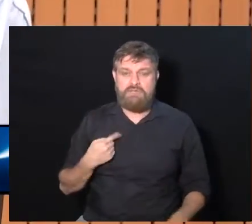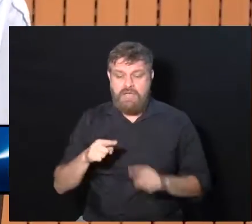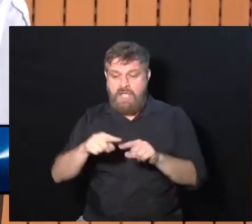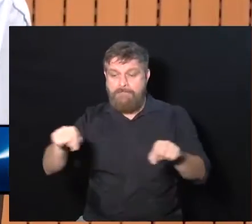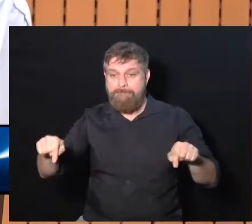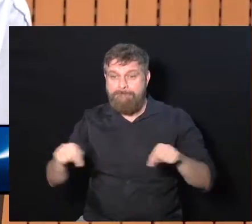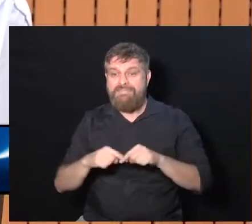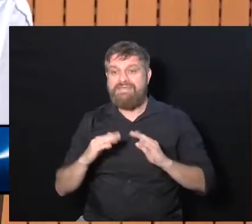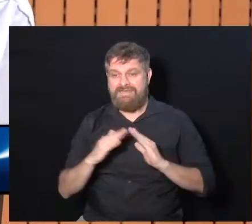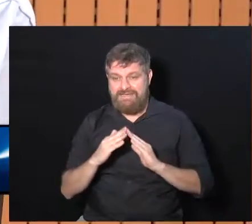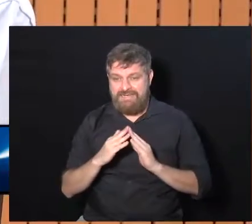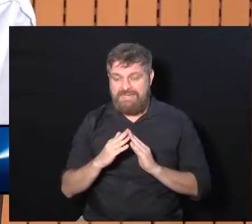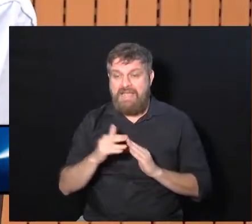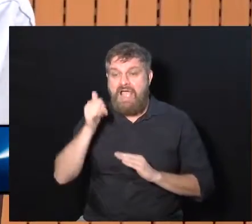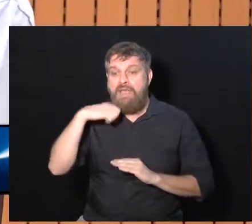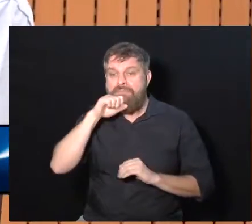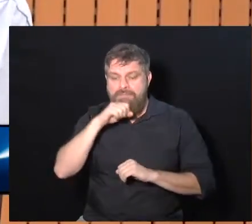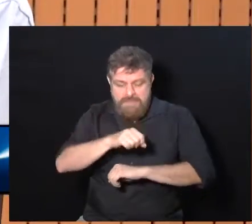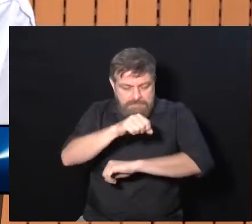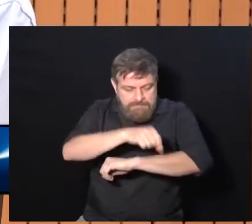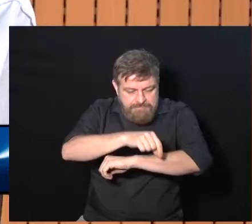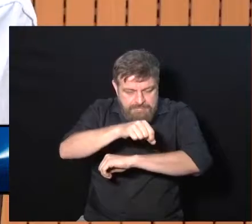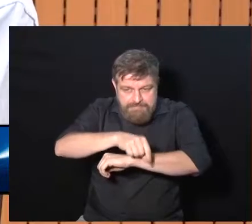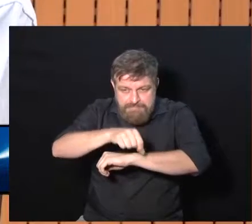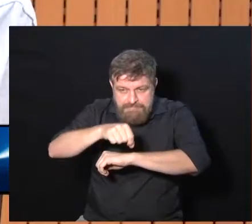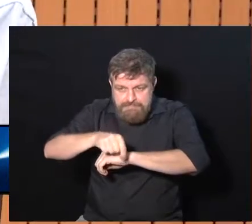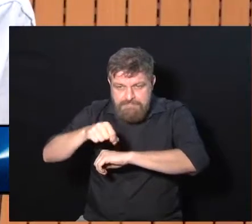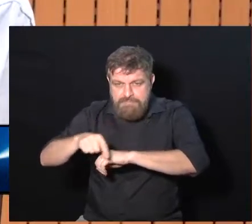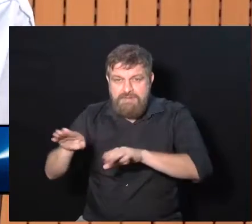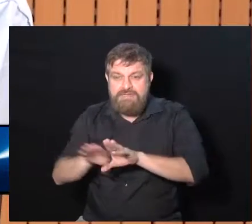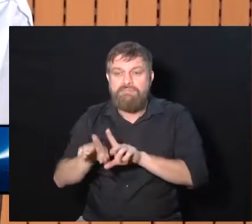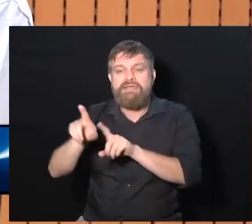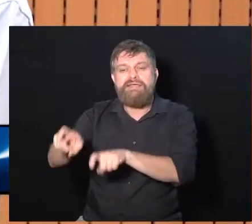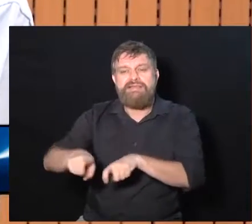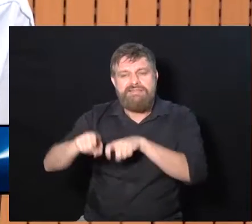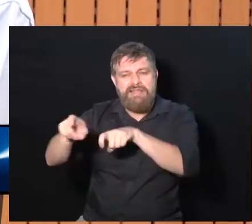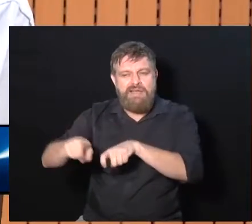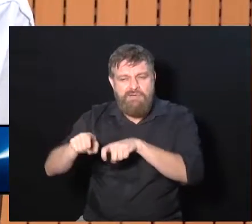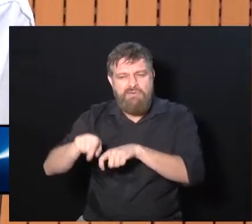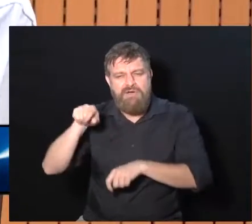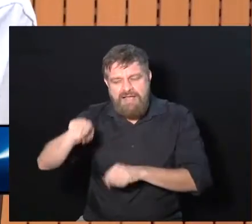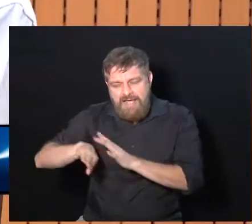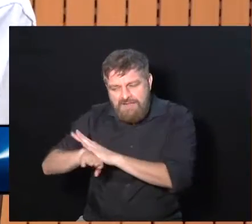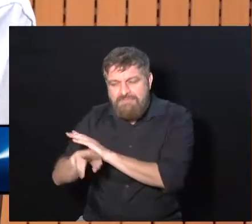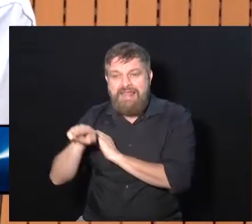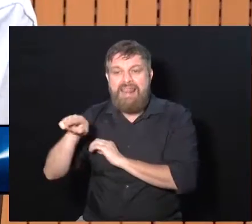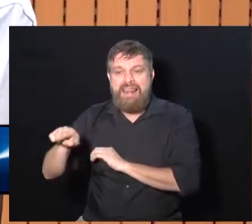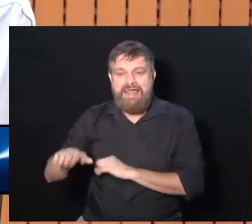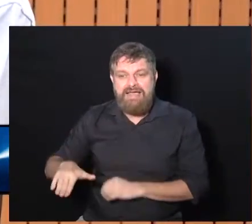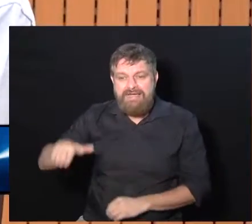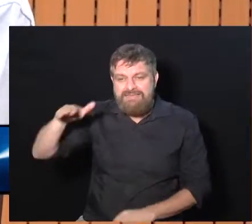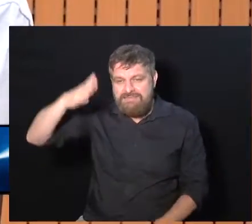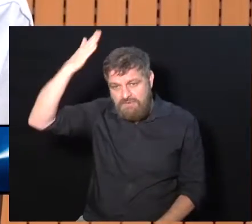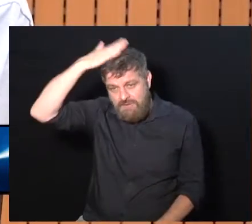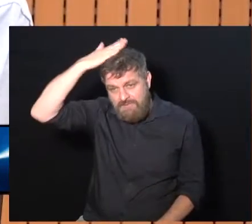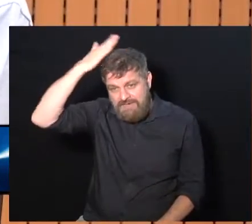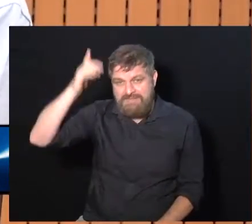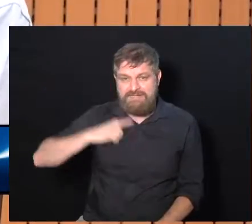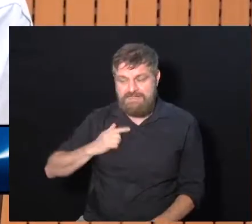minha mãe cultivava lá. E ela também veio da roça, do Paraná. Minha avó era descendente de